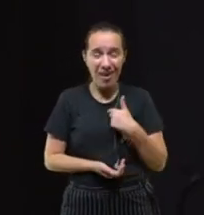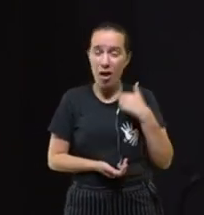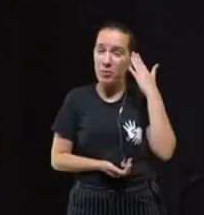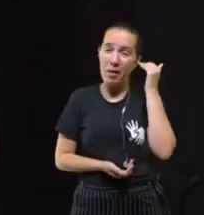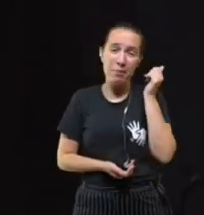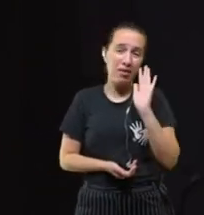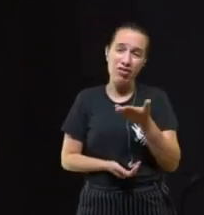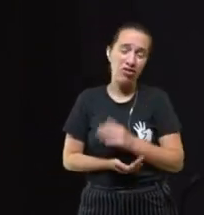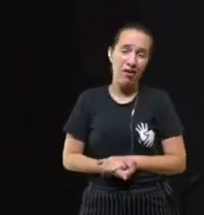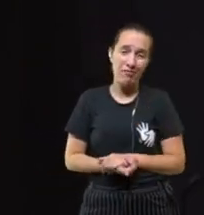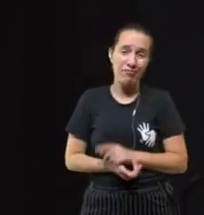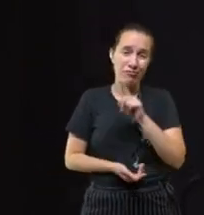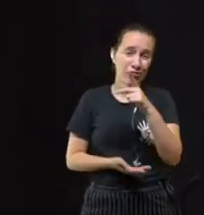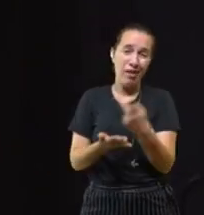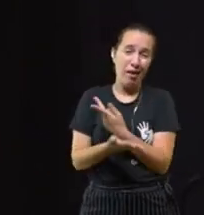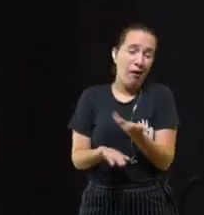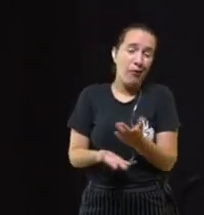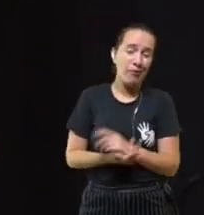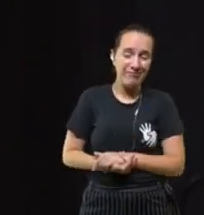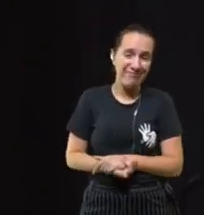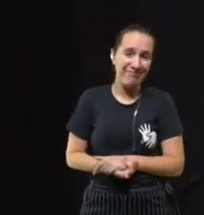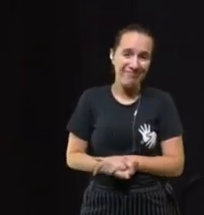que você iria fazer aquilo?